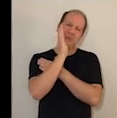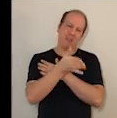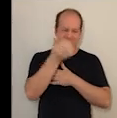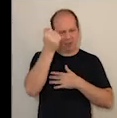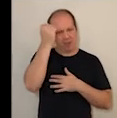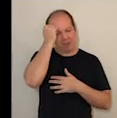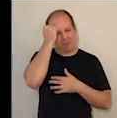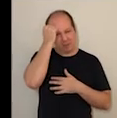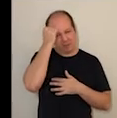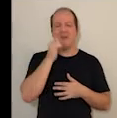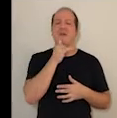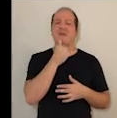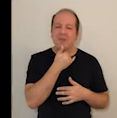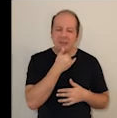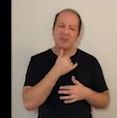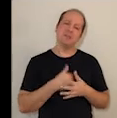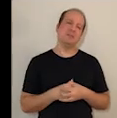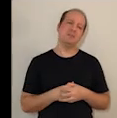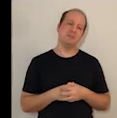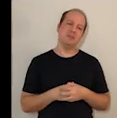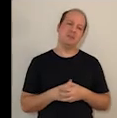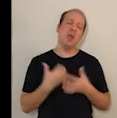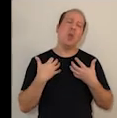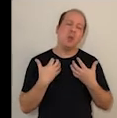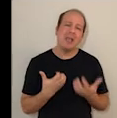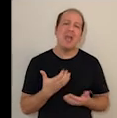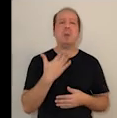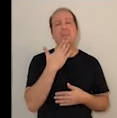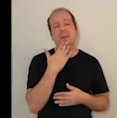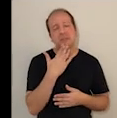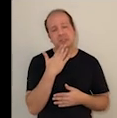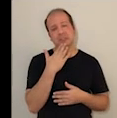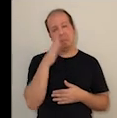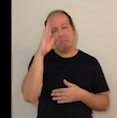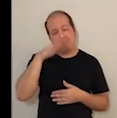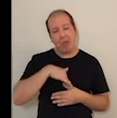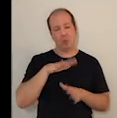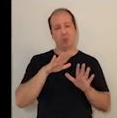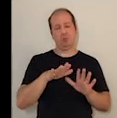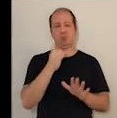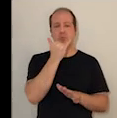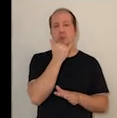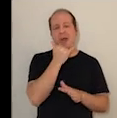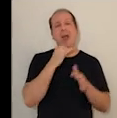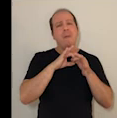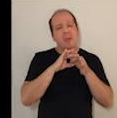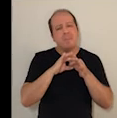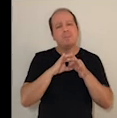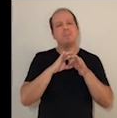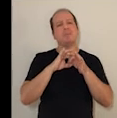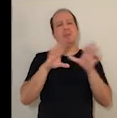da humilhação. Ele se arrependeu. O infeliz translocado e quero pedir suas más